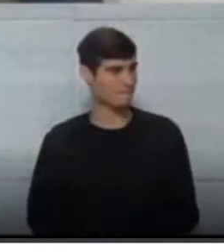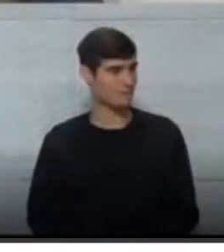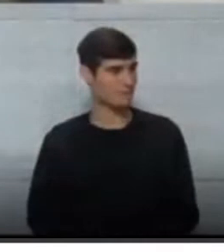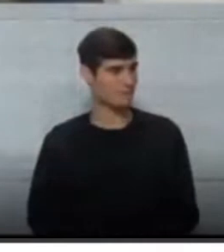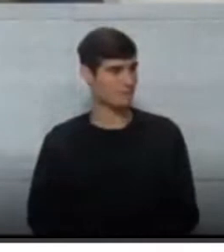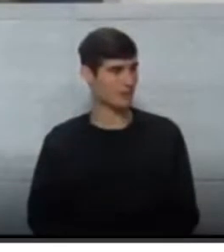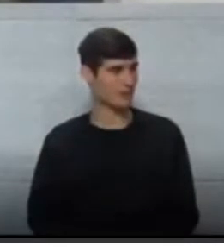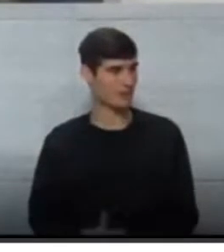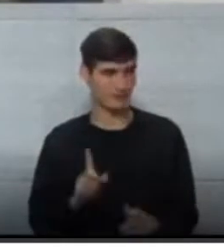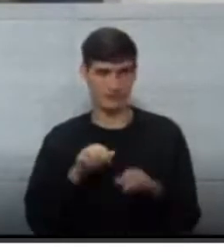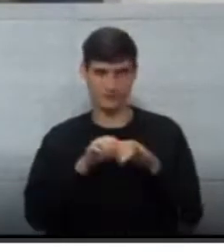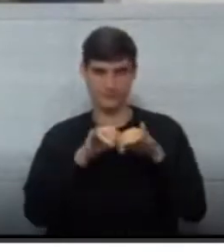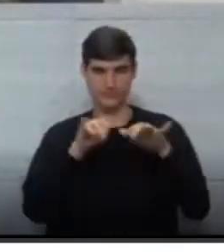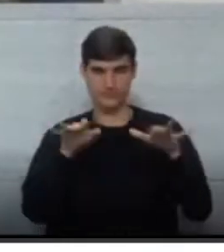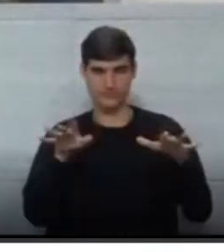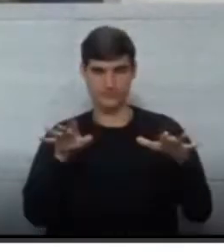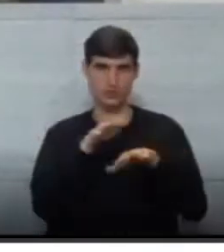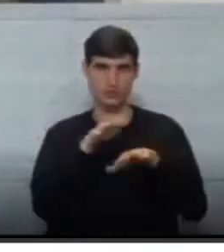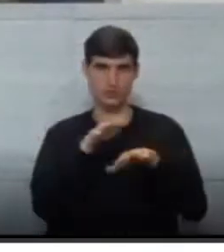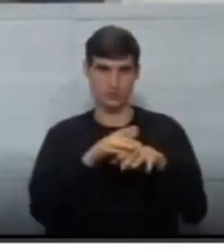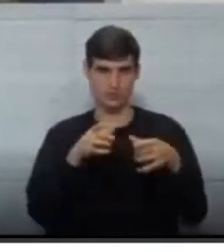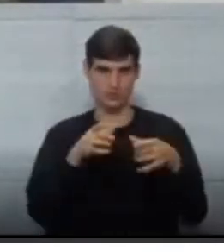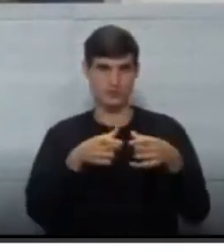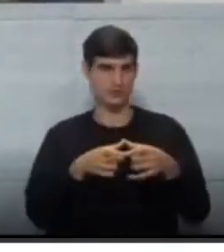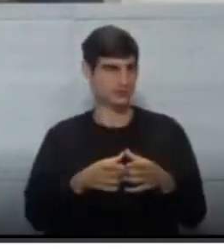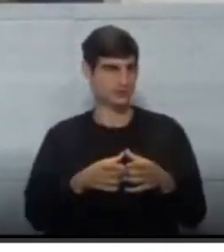homogeneização do líquido sobre o meio de cultura.